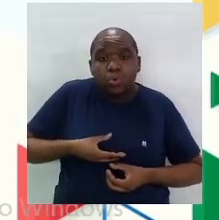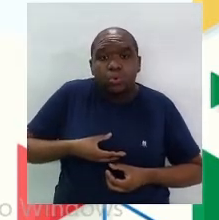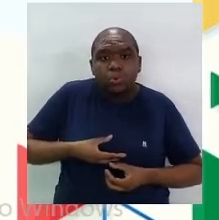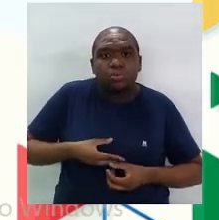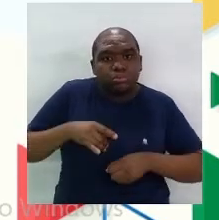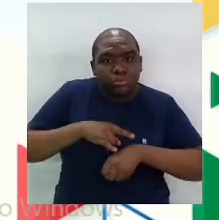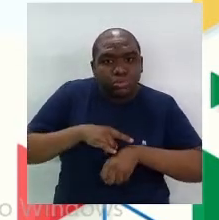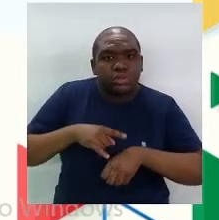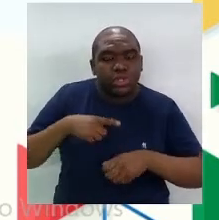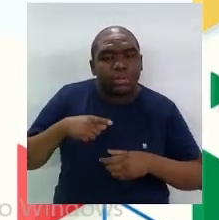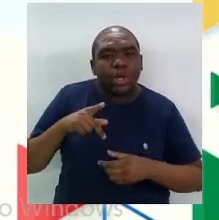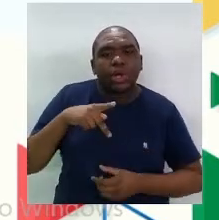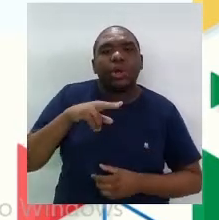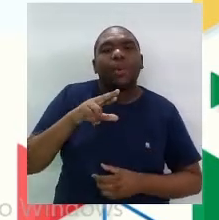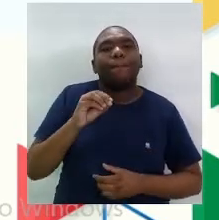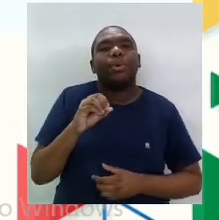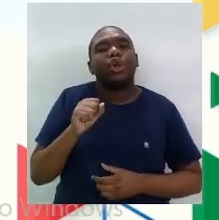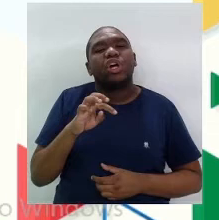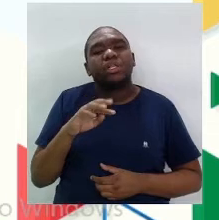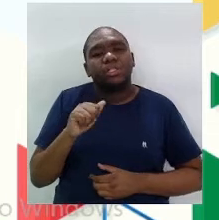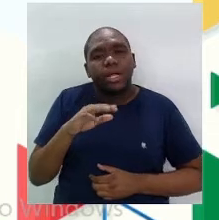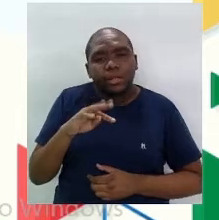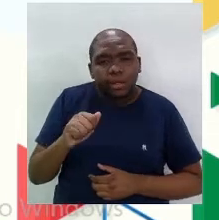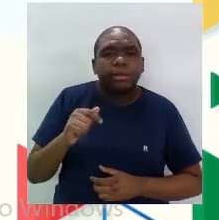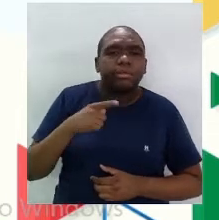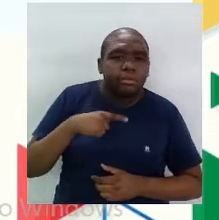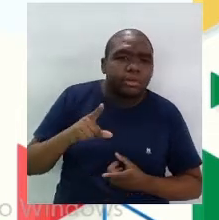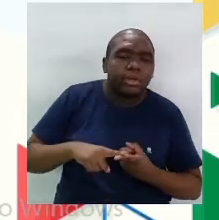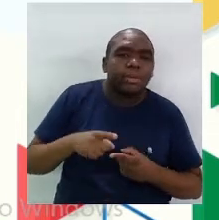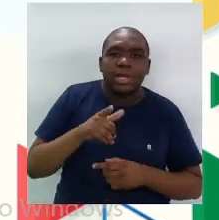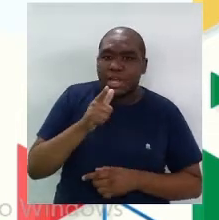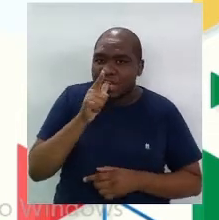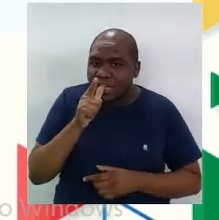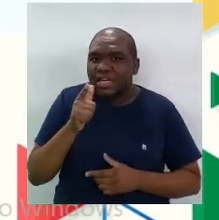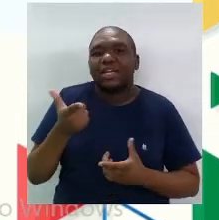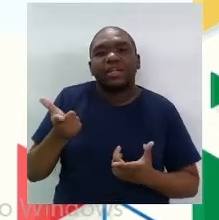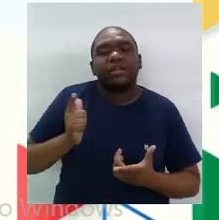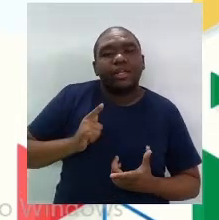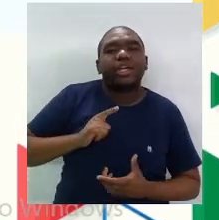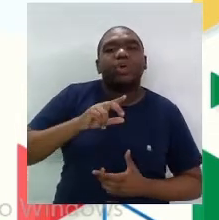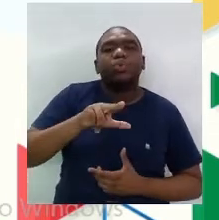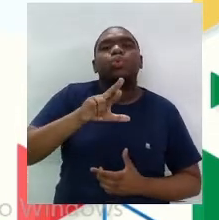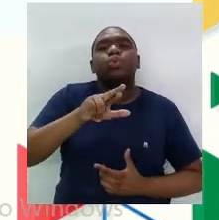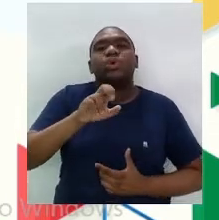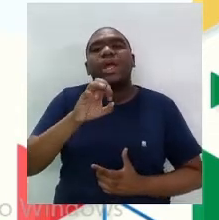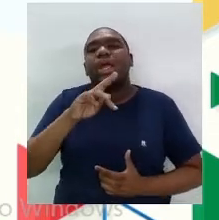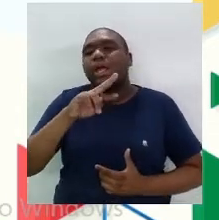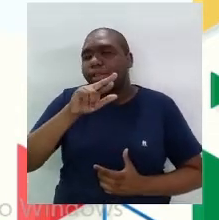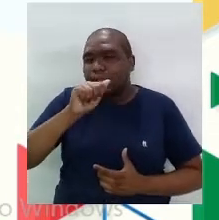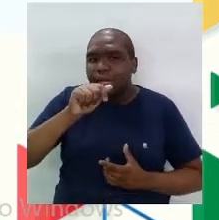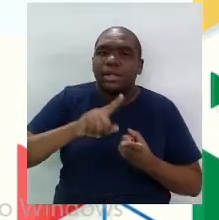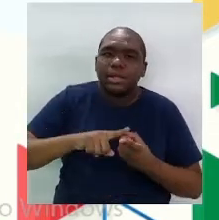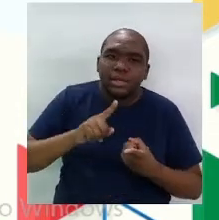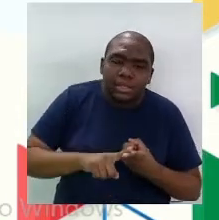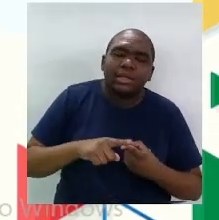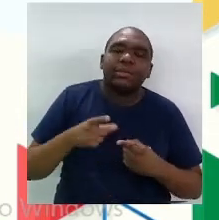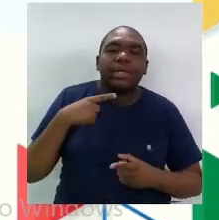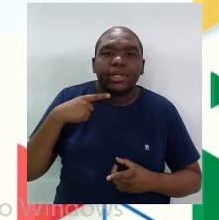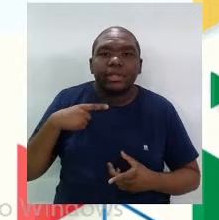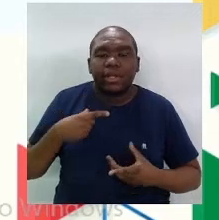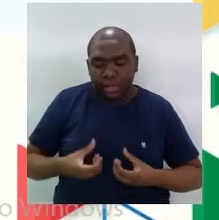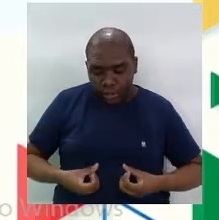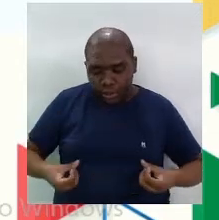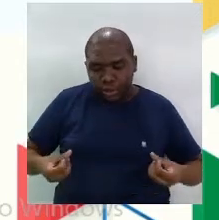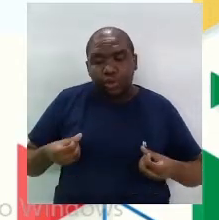bexiga, o osso do púbis, a próstata, o ducto diferente, o pênis, a uretra,